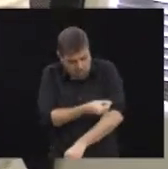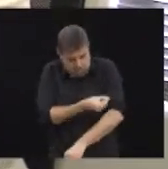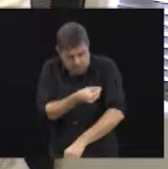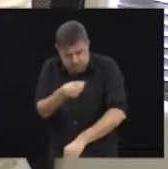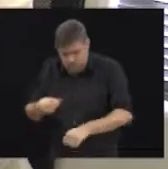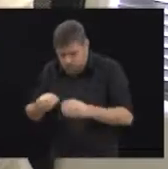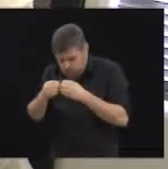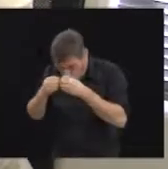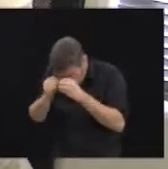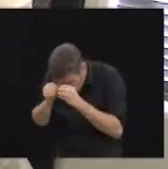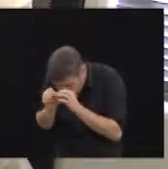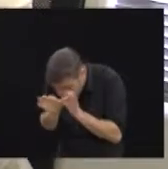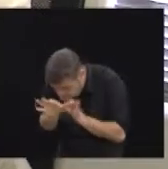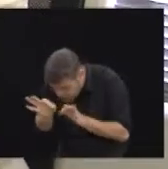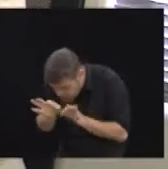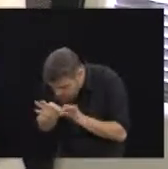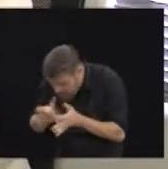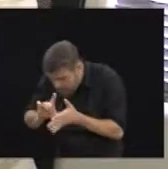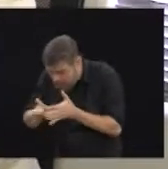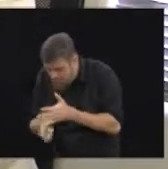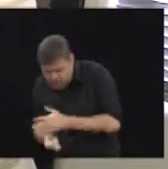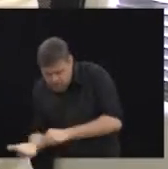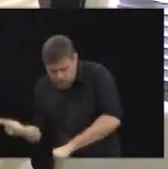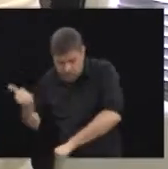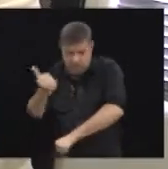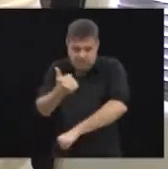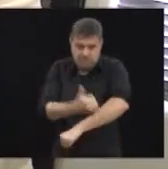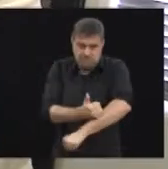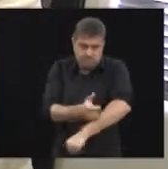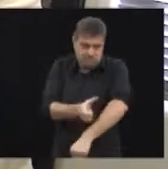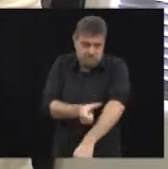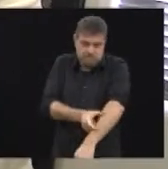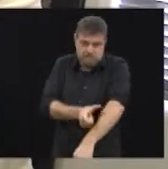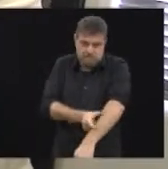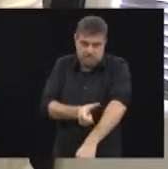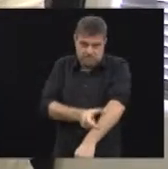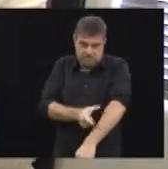e processa essa pele e enxerta na